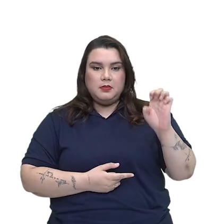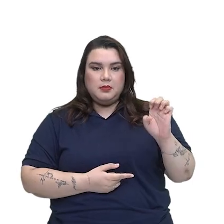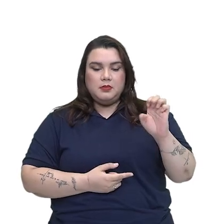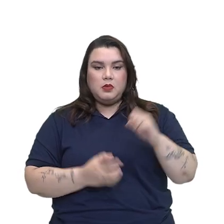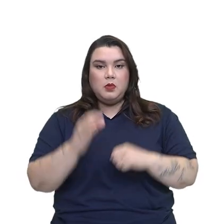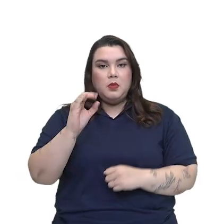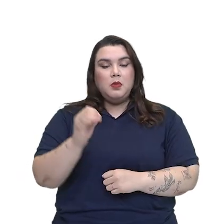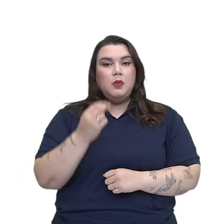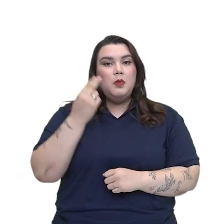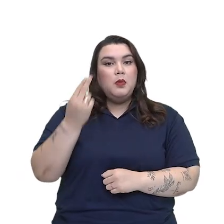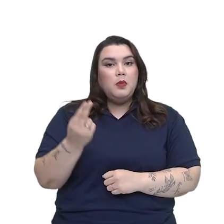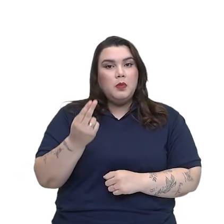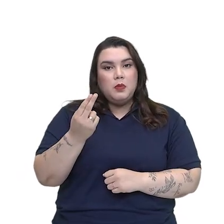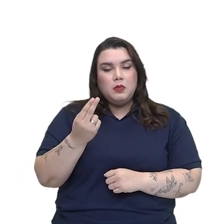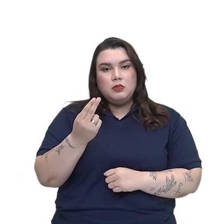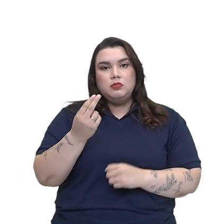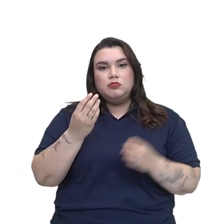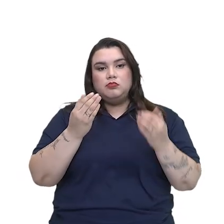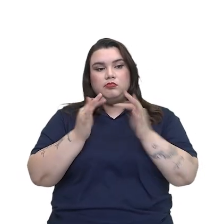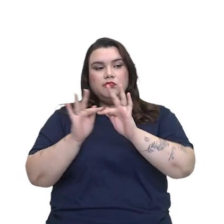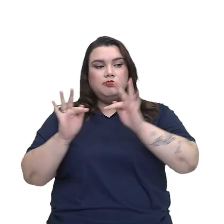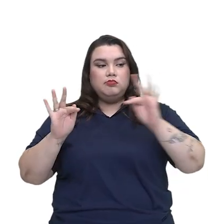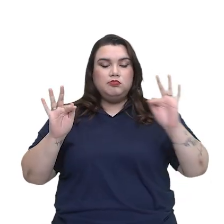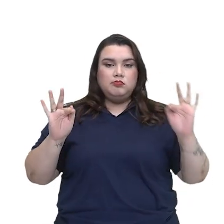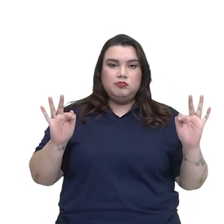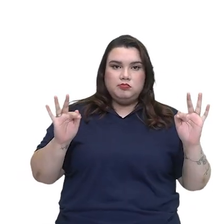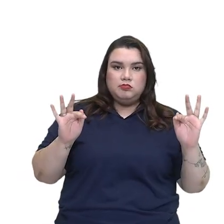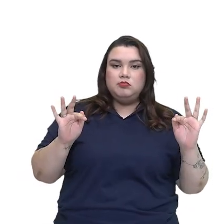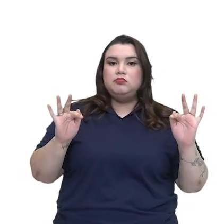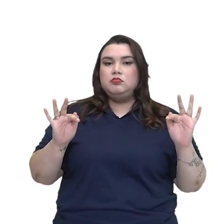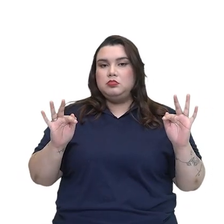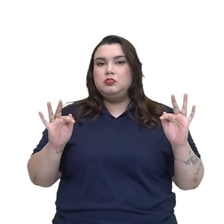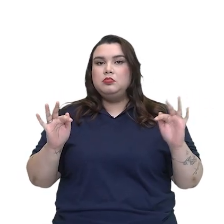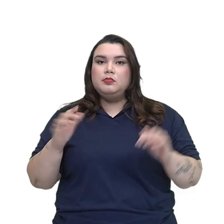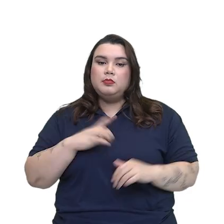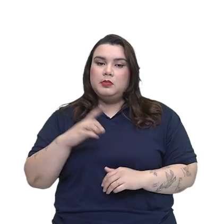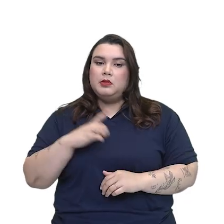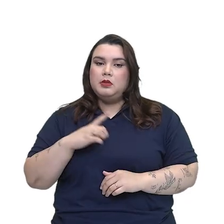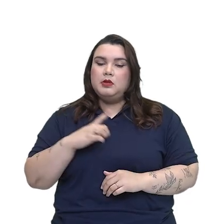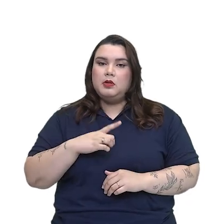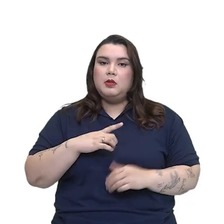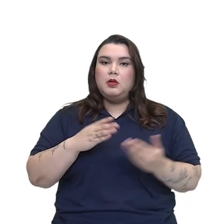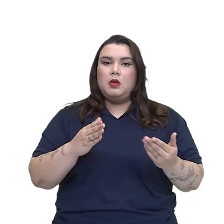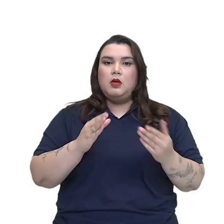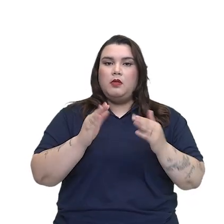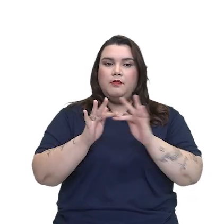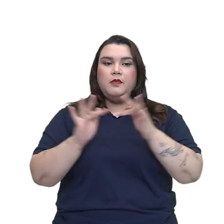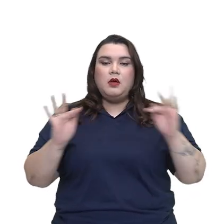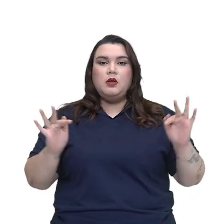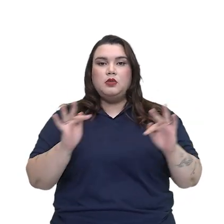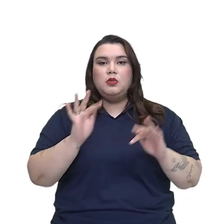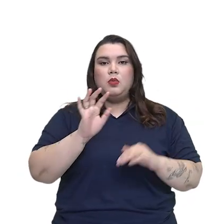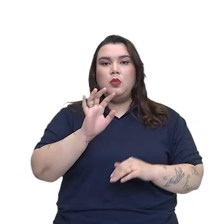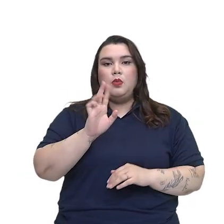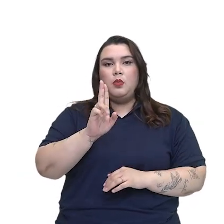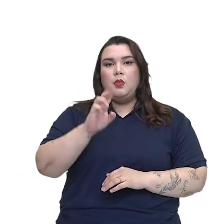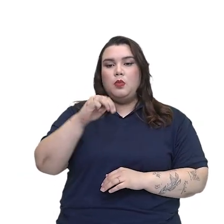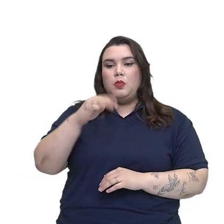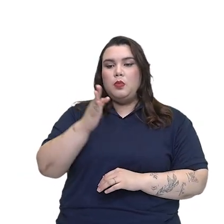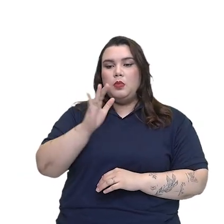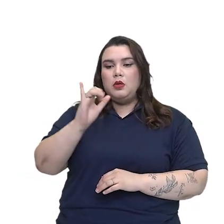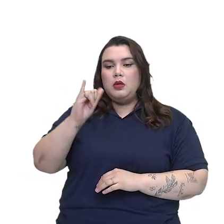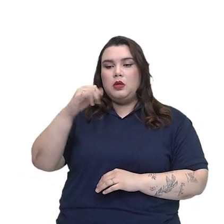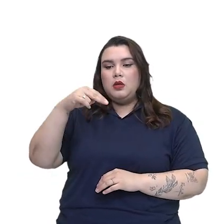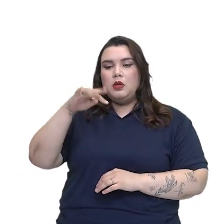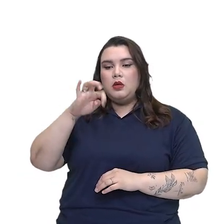Ou, se você quiser ler, né, também, você tem essa outra opção. 1 inteiro e 4 décimos.